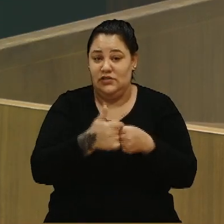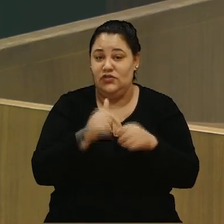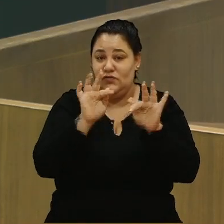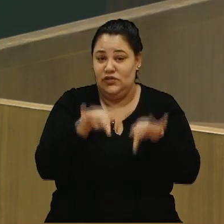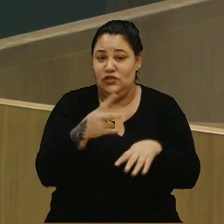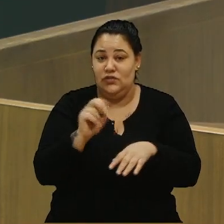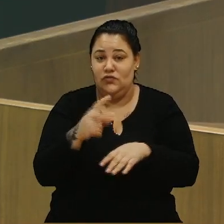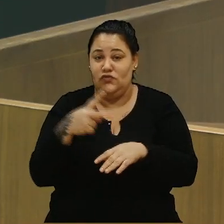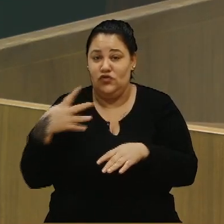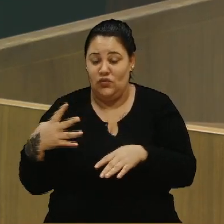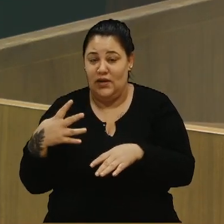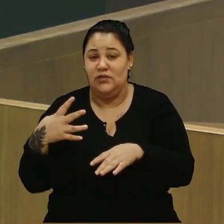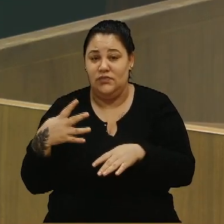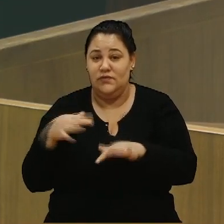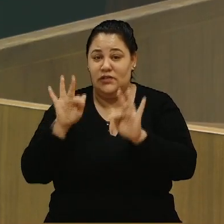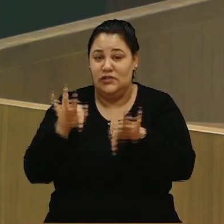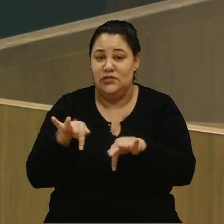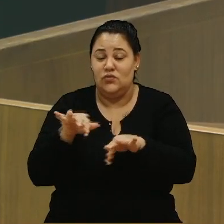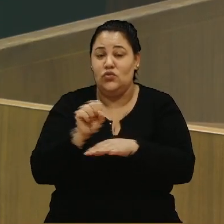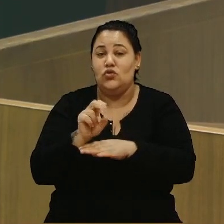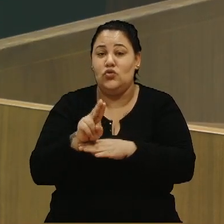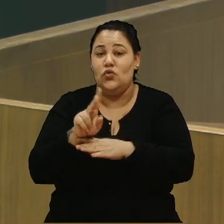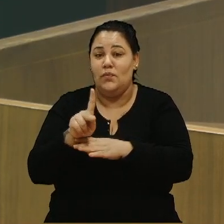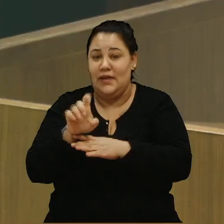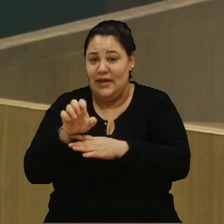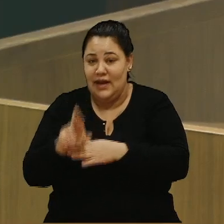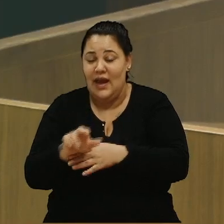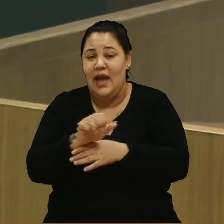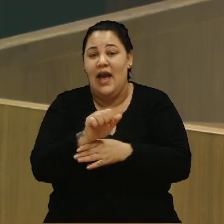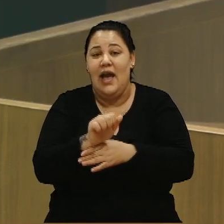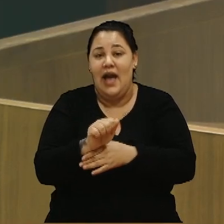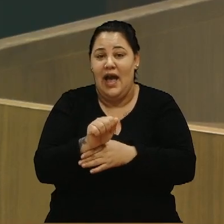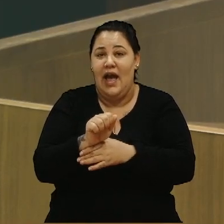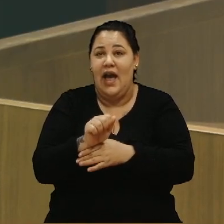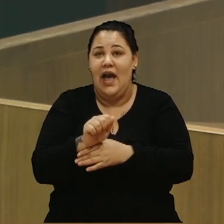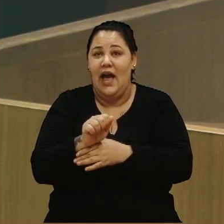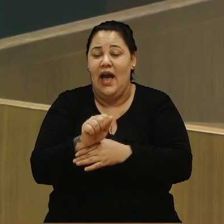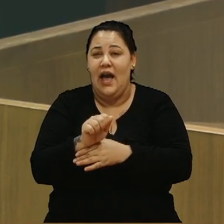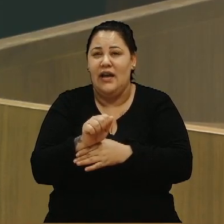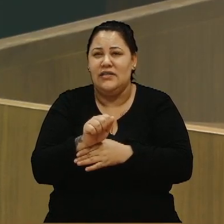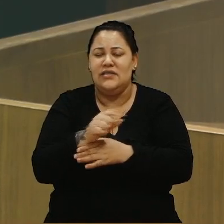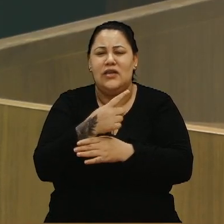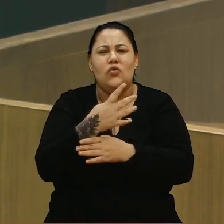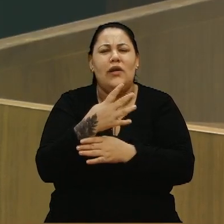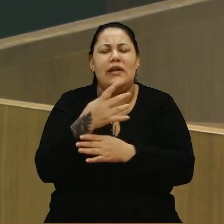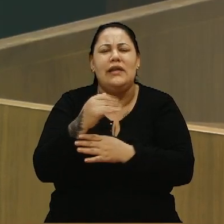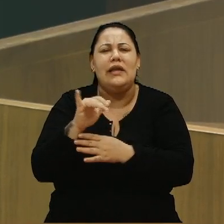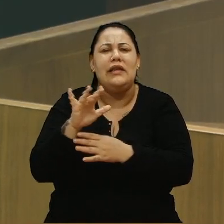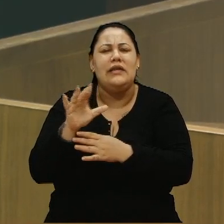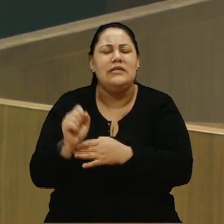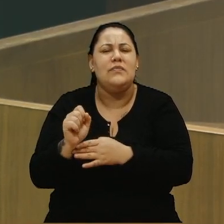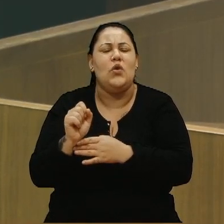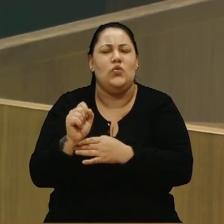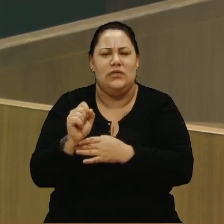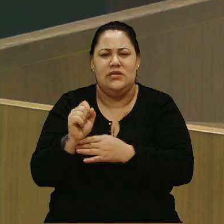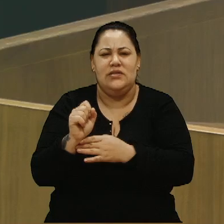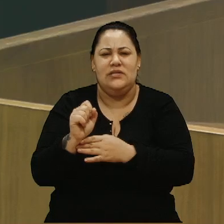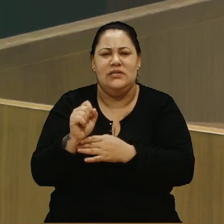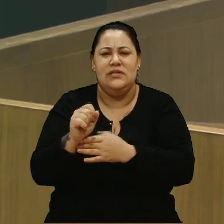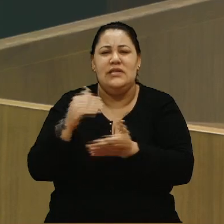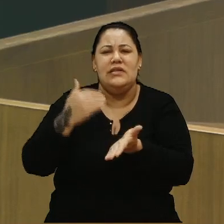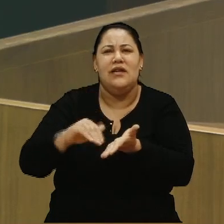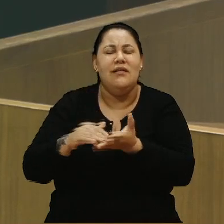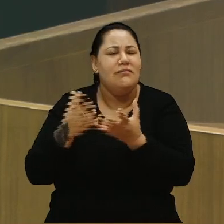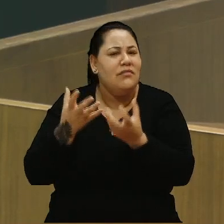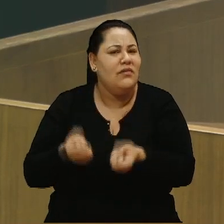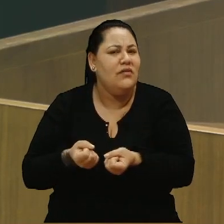Seria lucro se fosse uma empresa, de 193 milhões. O secretários das diferentes pastas receberam